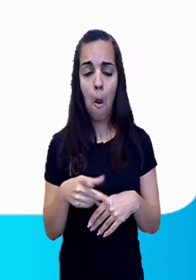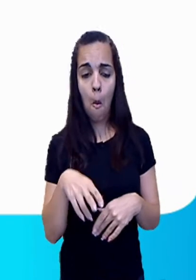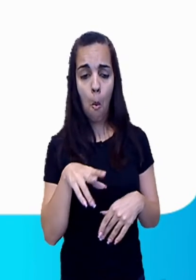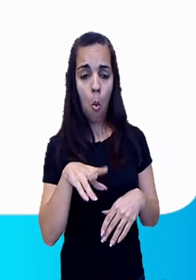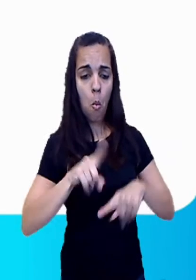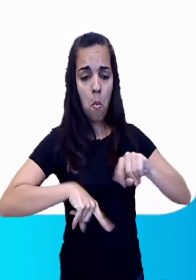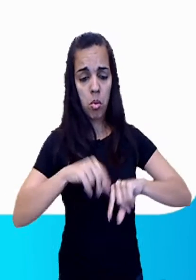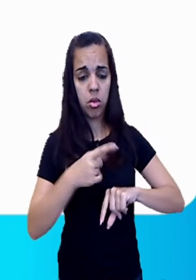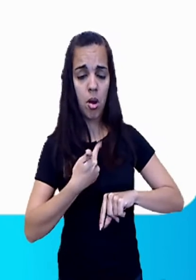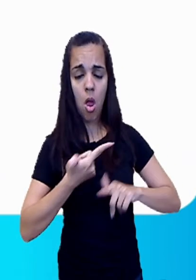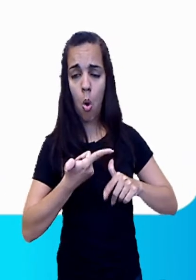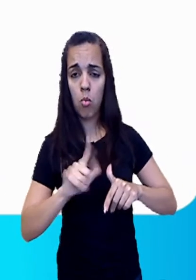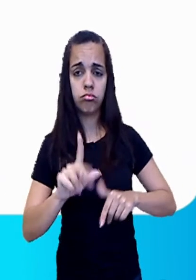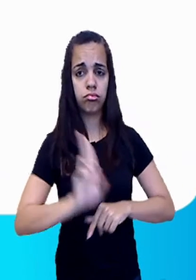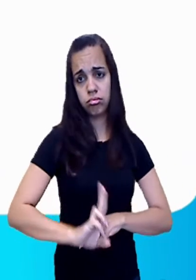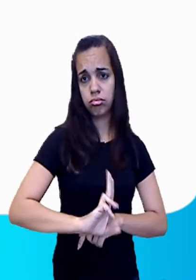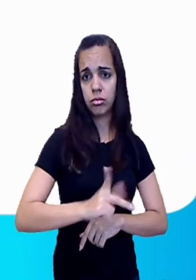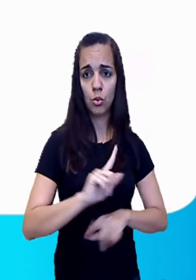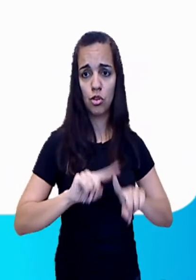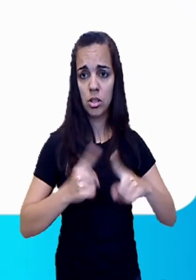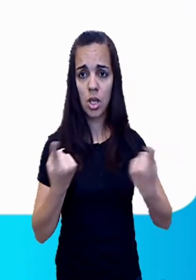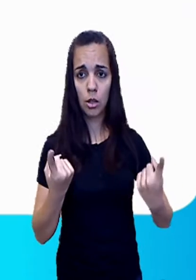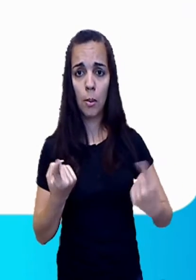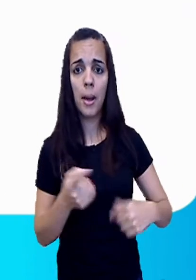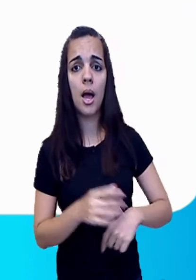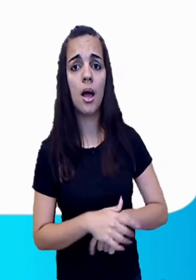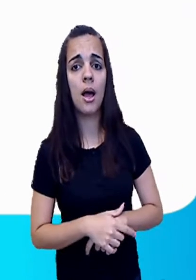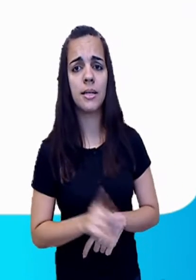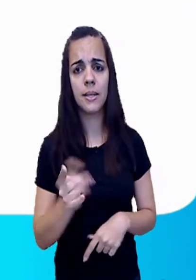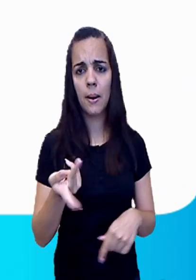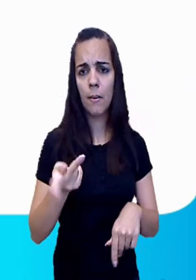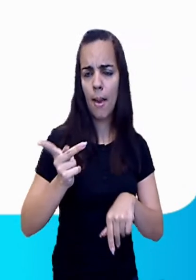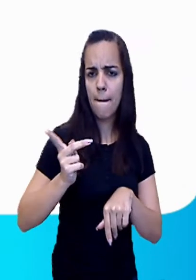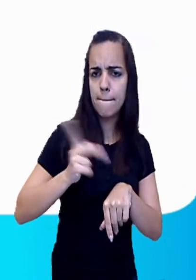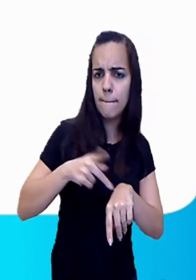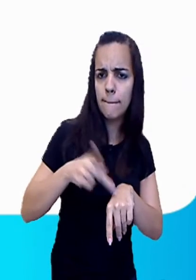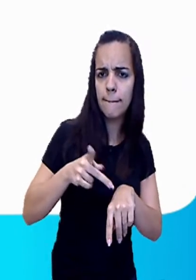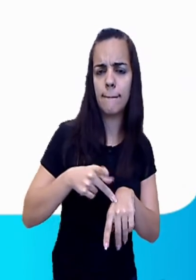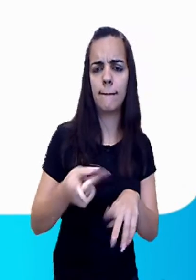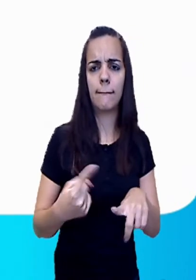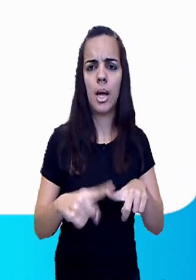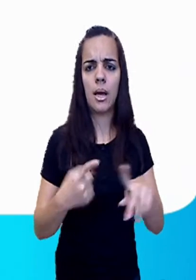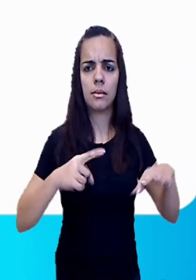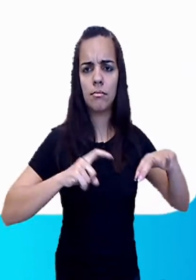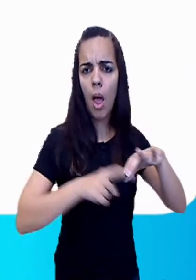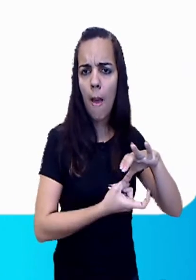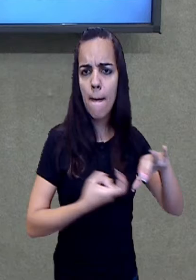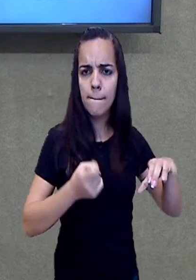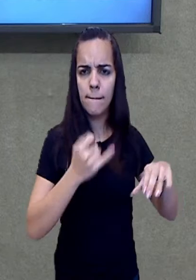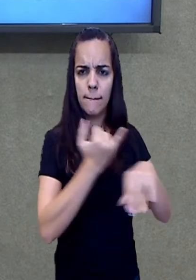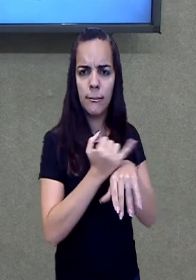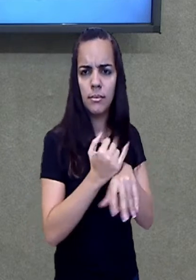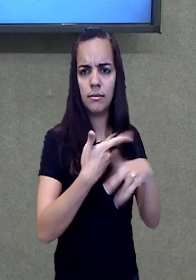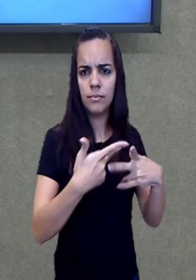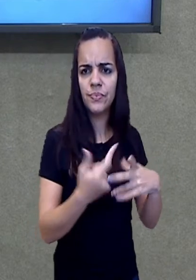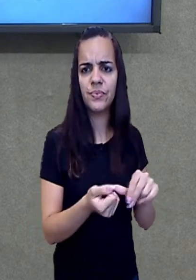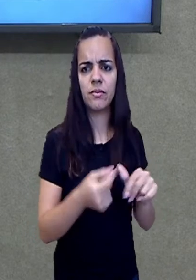produzido não aproveitado, como rochas, minerais e equipamentos danificados. O que